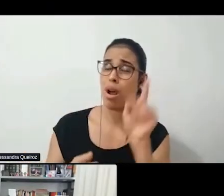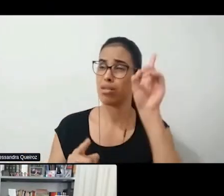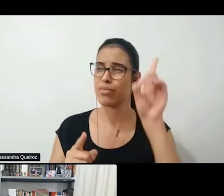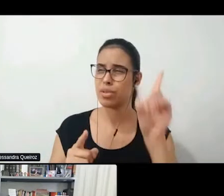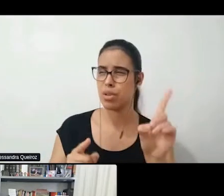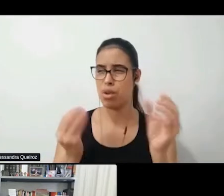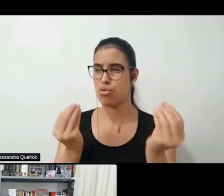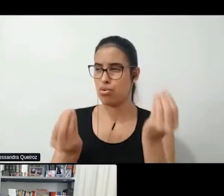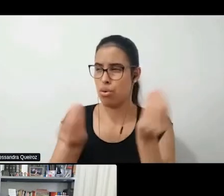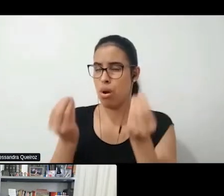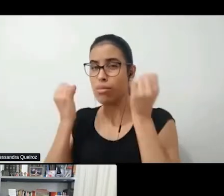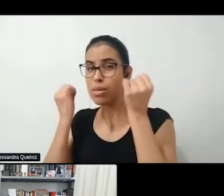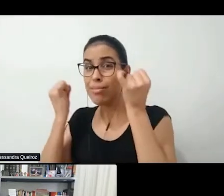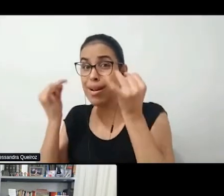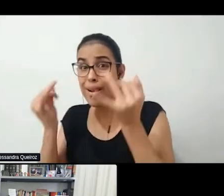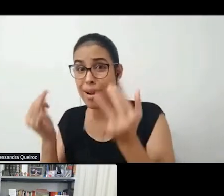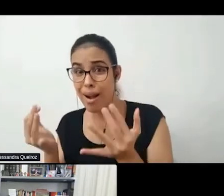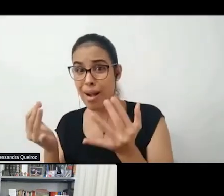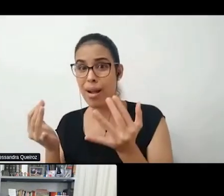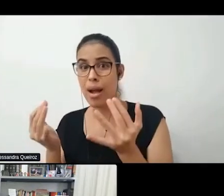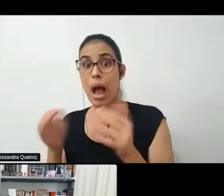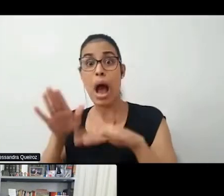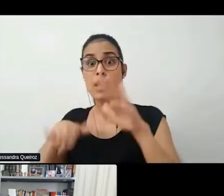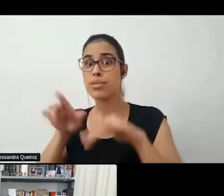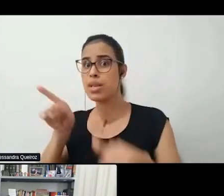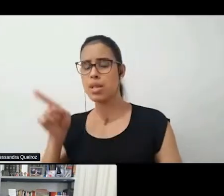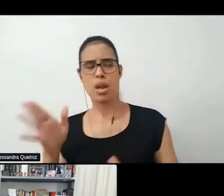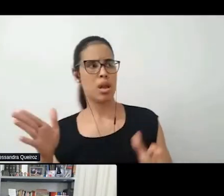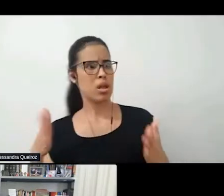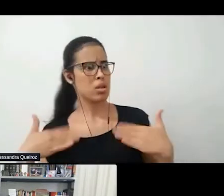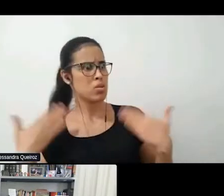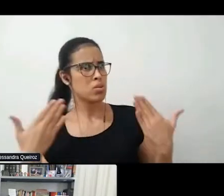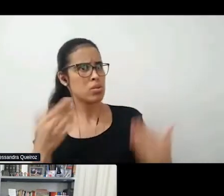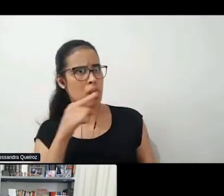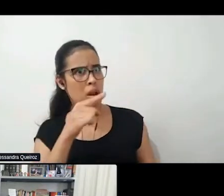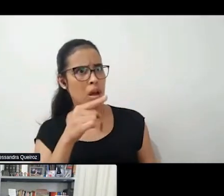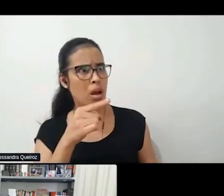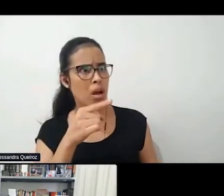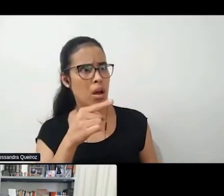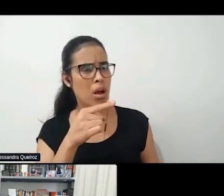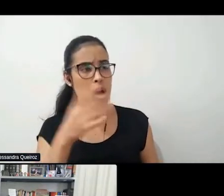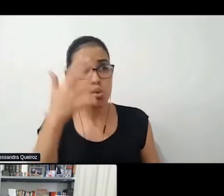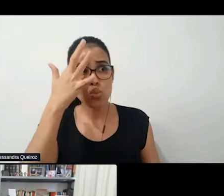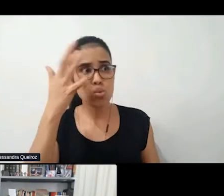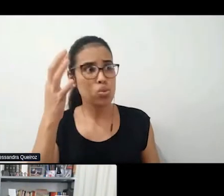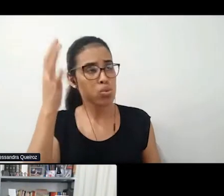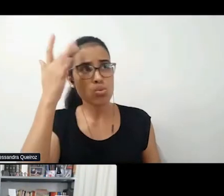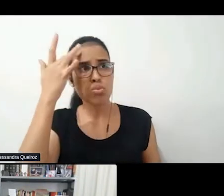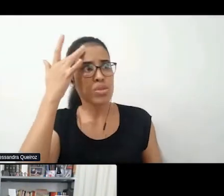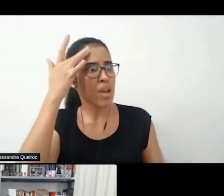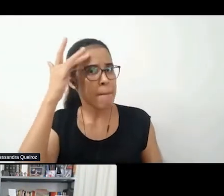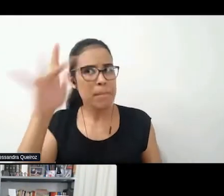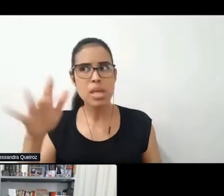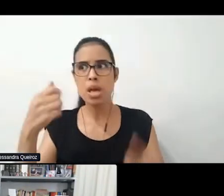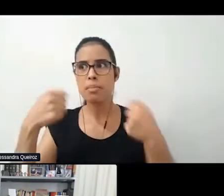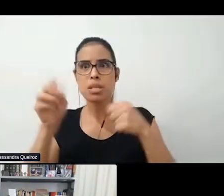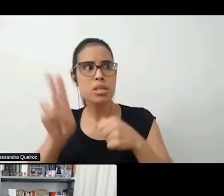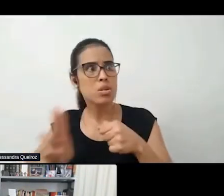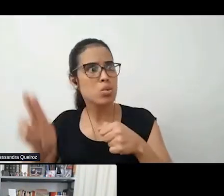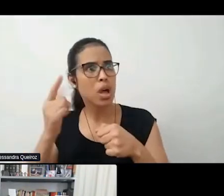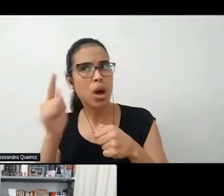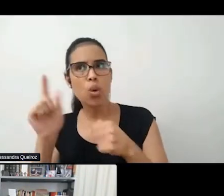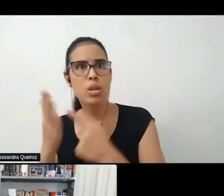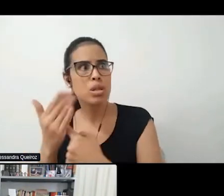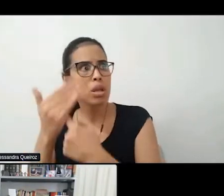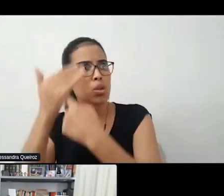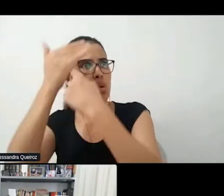que a própria Sandy falou assim, caraca, eu não sabia que era assim, eu não sabia que para navegar num site eu tinha que usar uma tecnologia